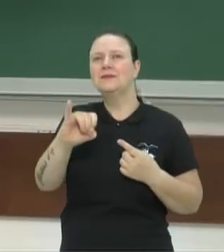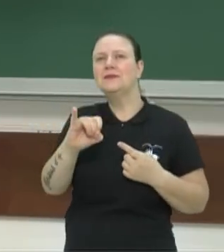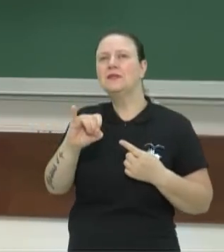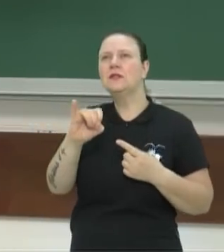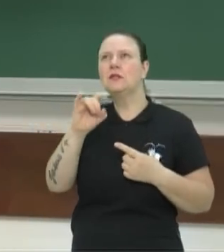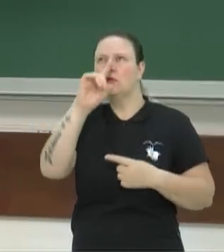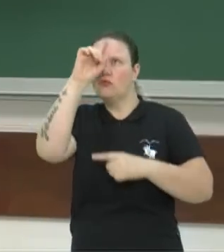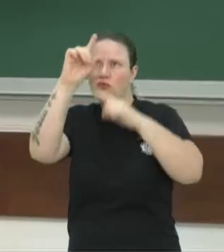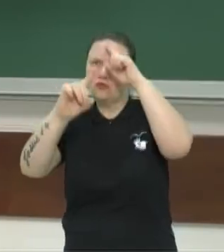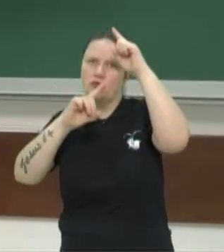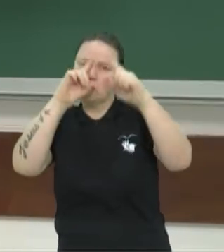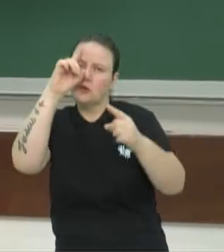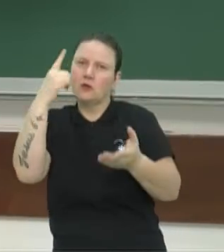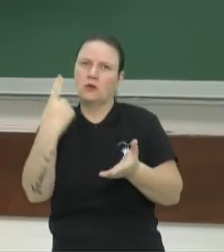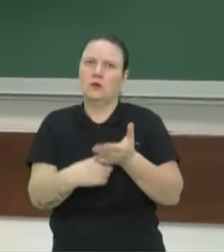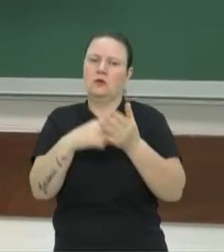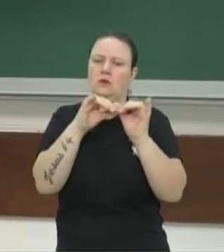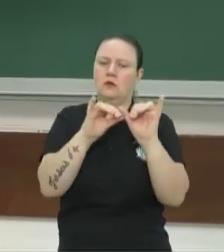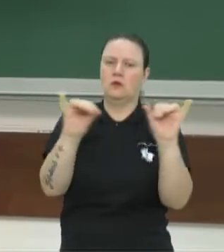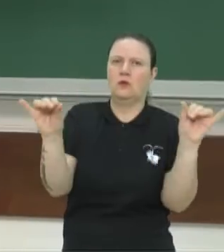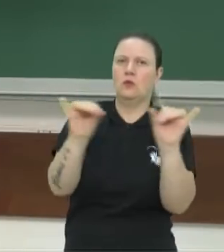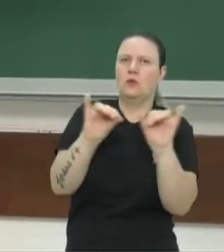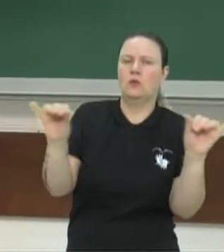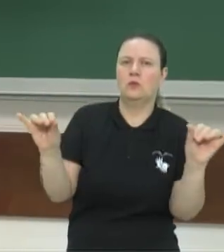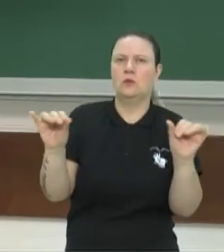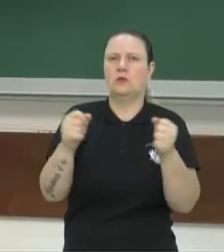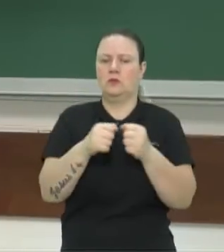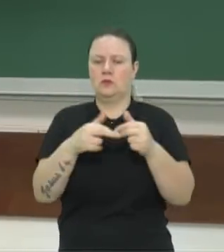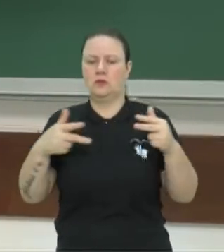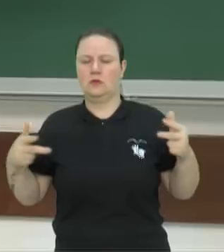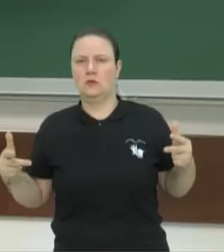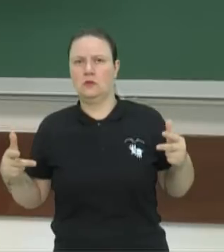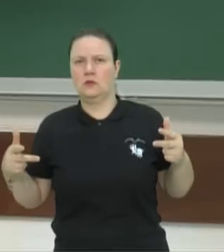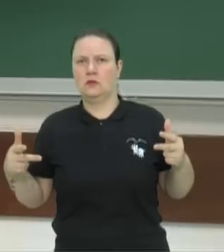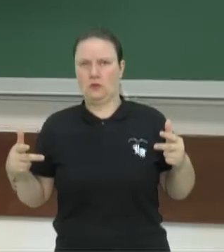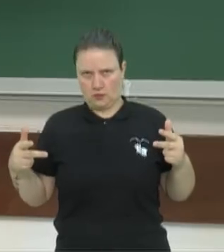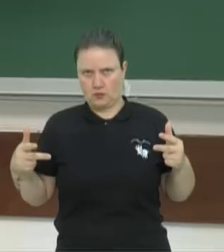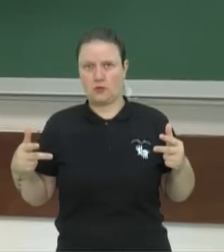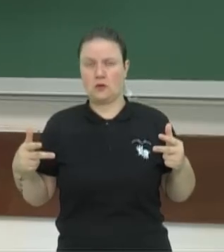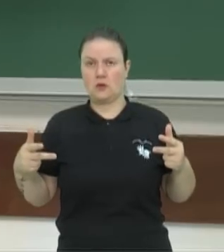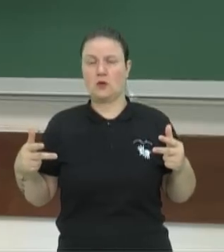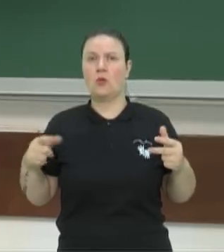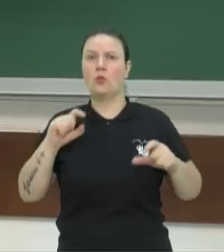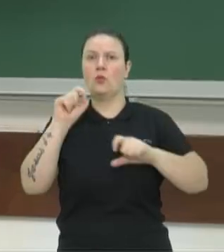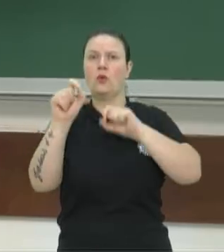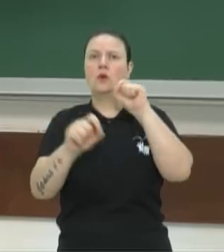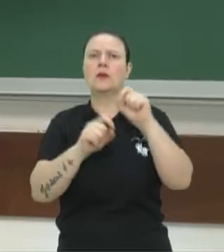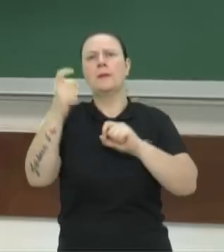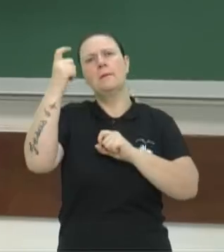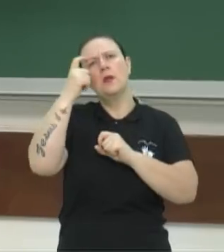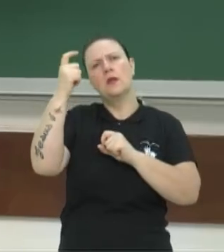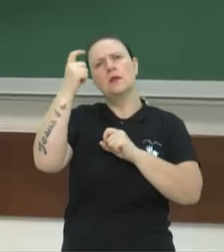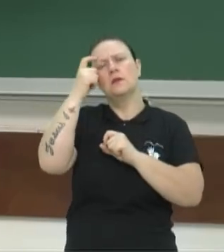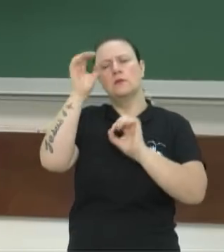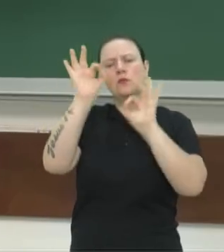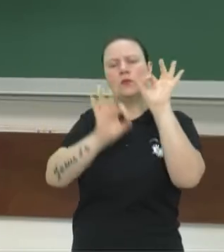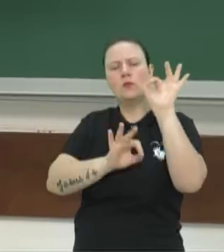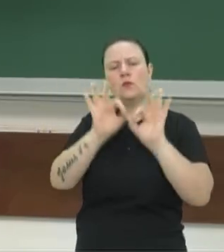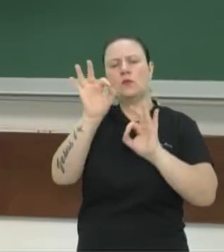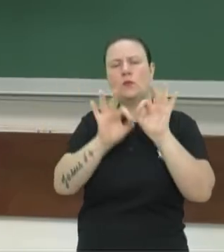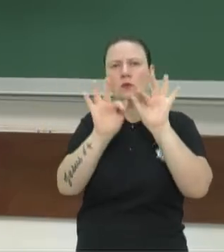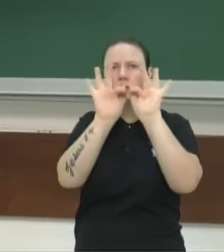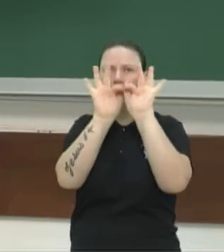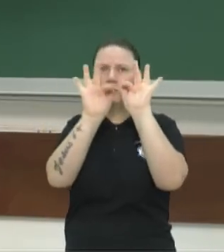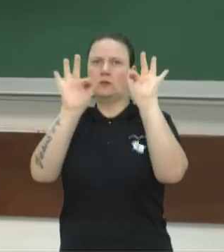de campanha, ou seja, divulgar alguma coisa para o maior número de pessoas possíveis, pense numa frase de